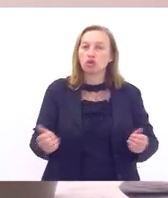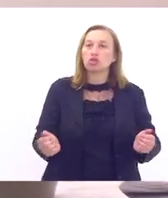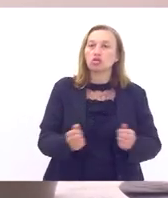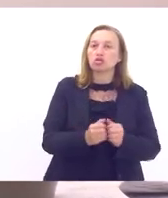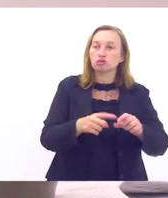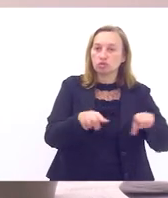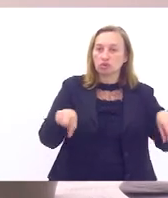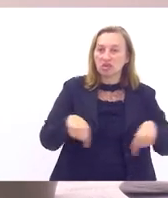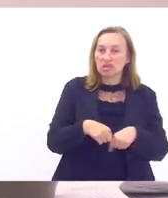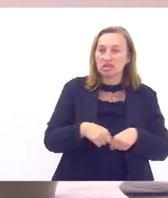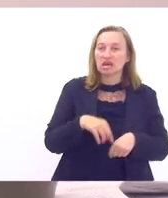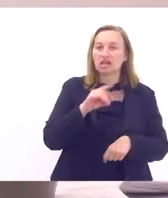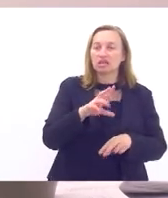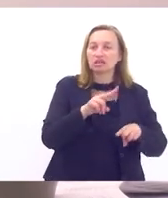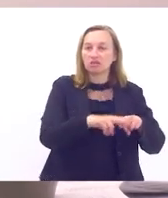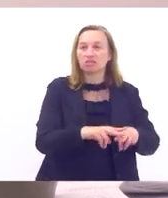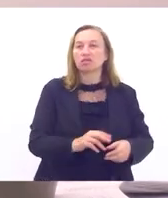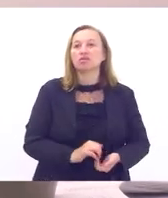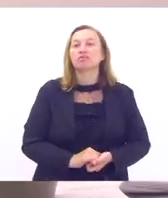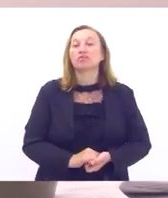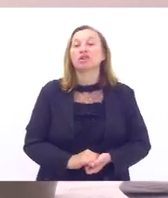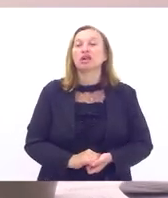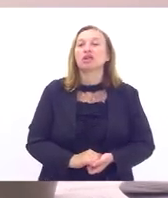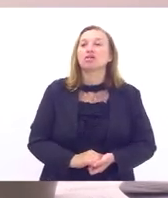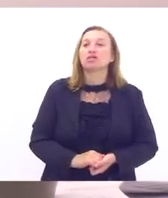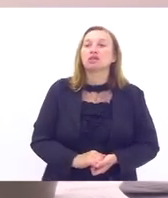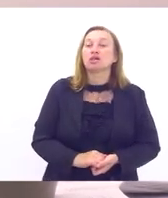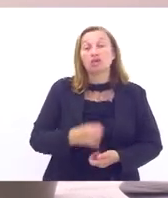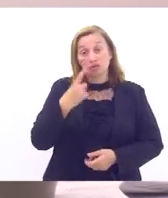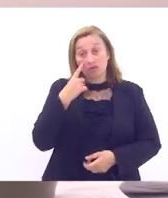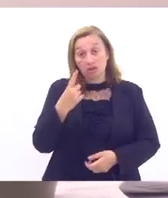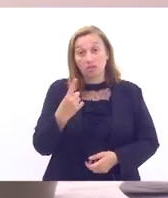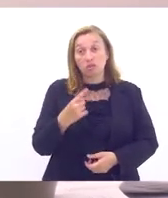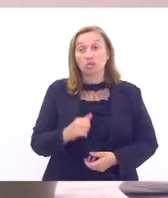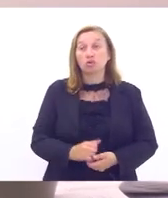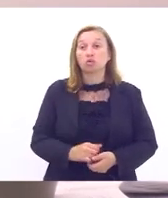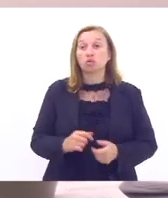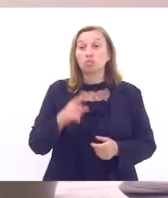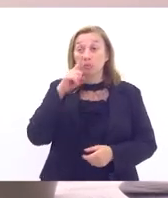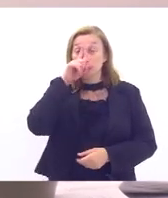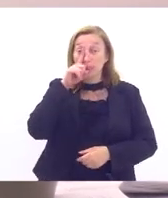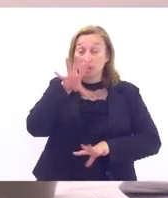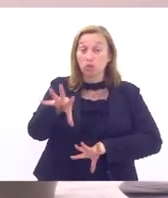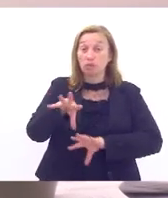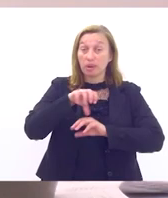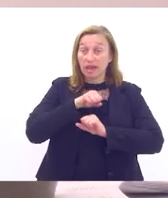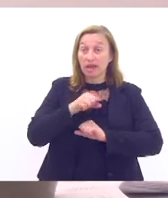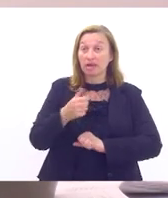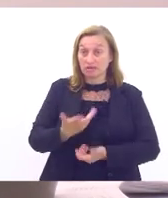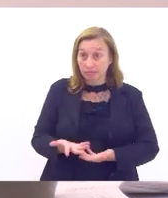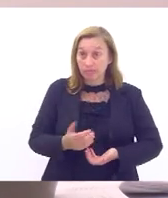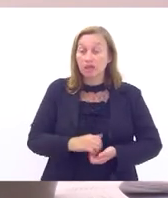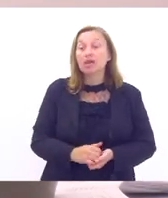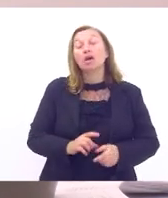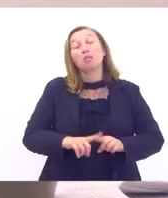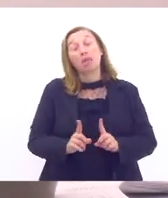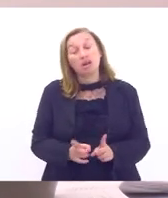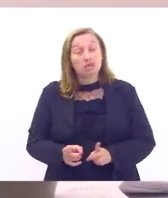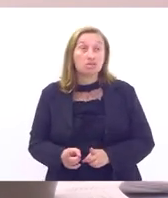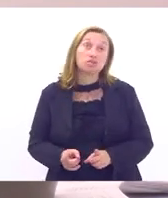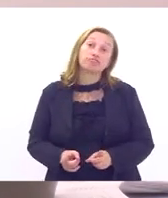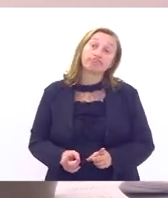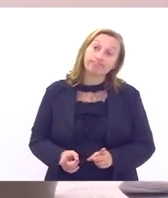empecilho completo para as pessoas circularem pelo sanatório penal, tendo em vista o risco de contágio. Mas isso